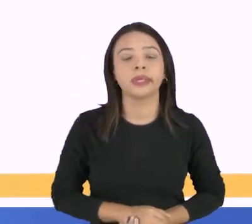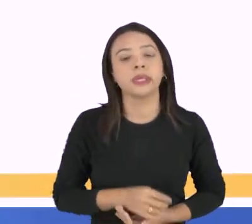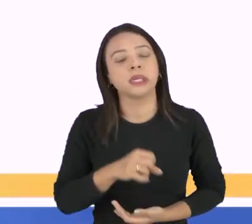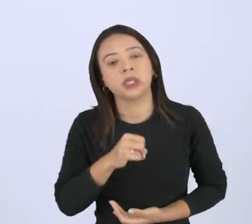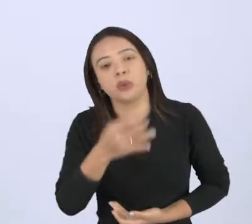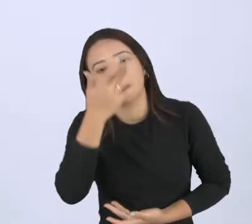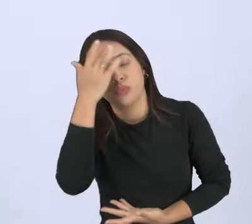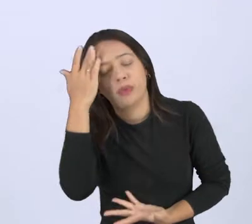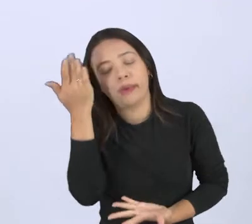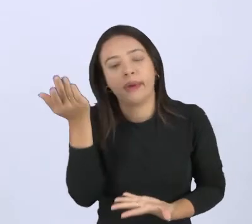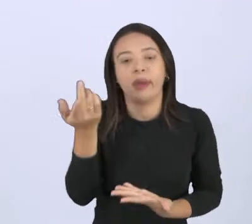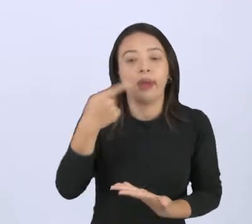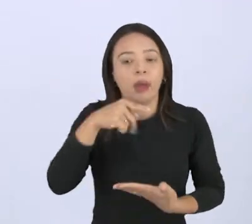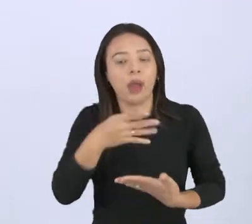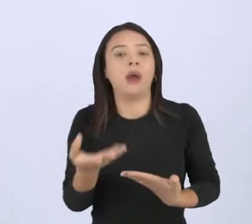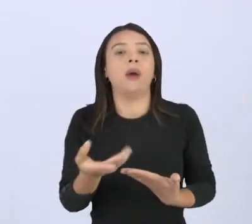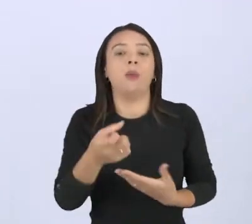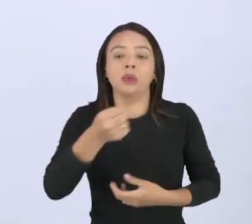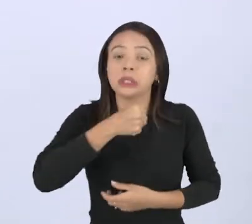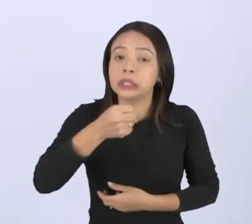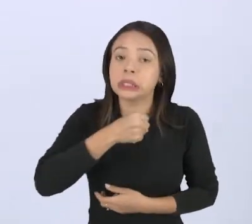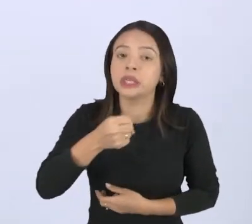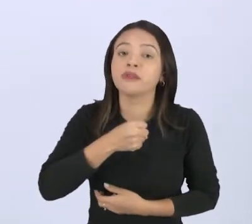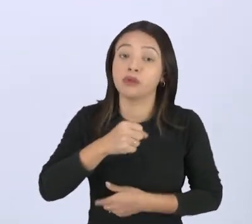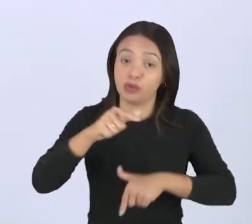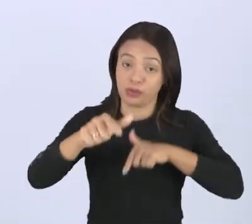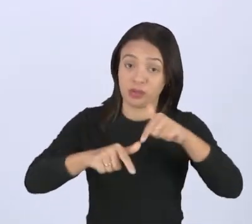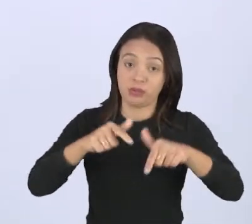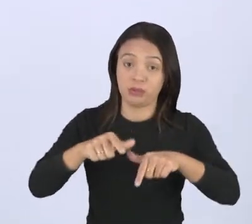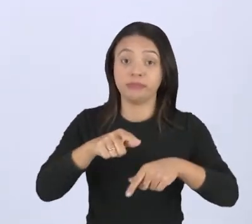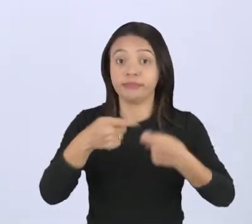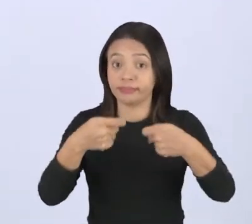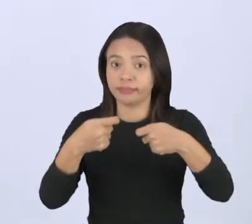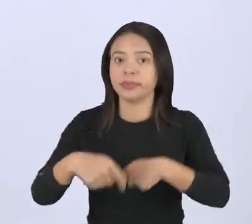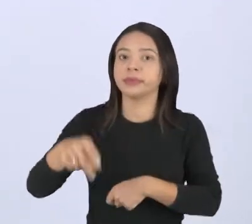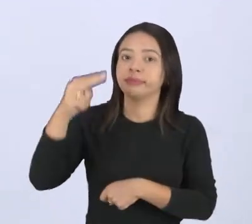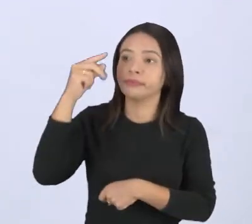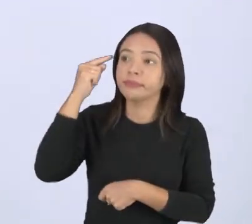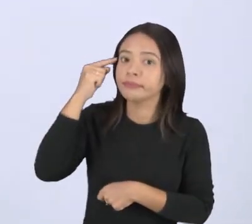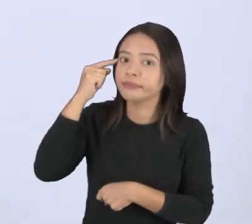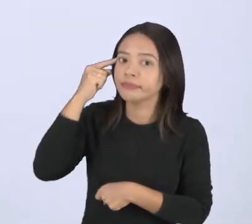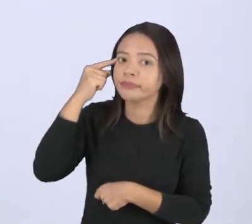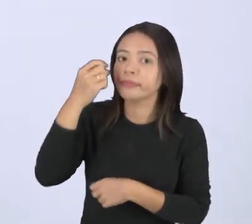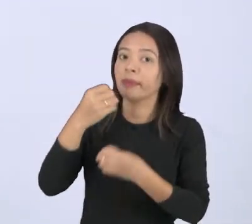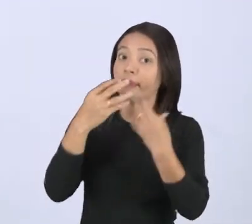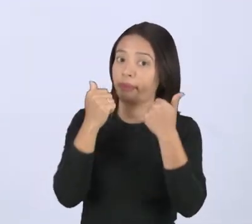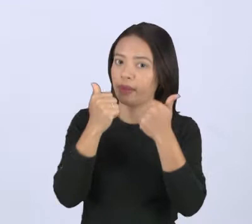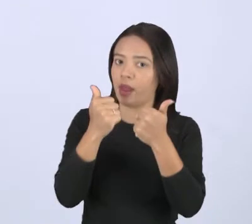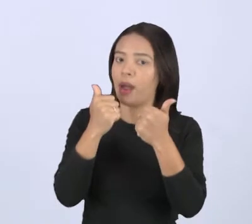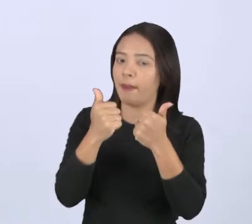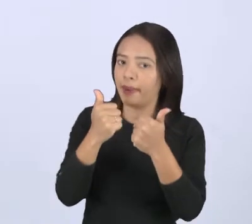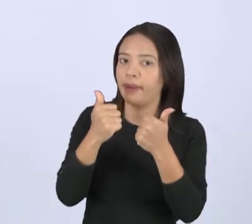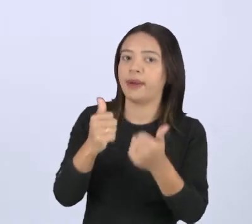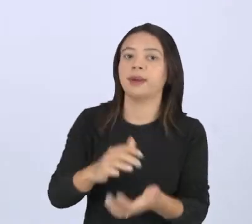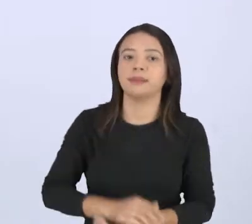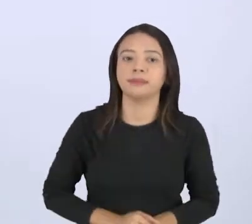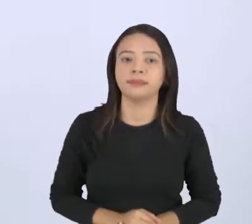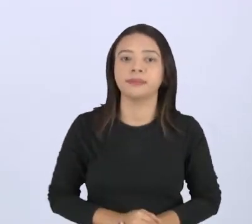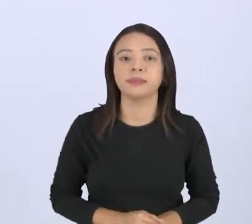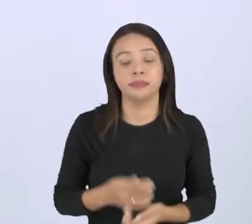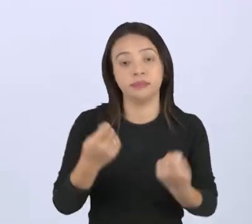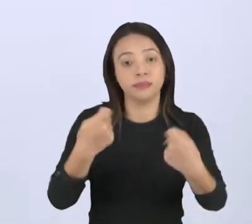entrevista, esse é um dos requisitos, né? Que você tenha suas capacidades mentais em condições para